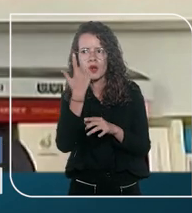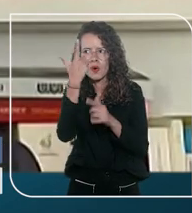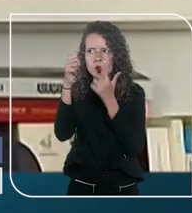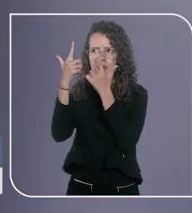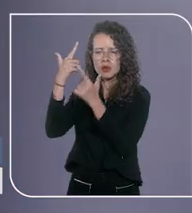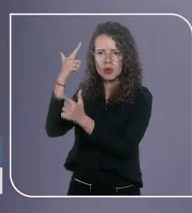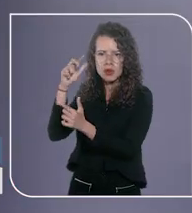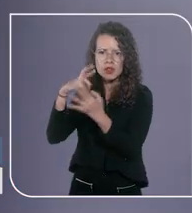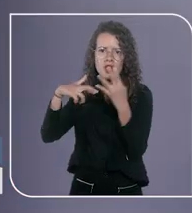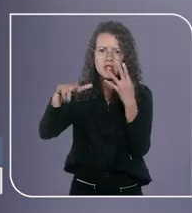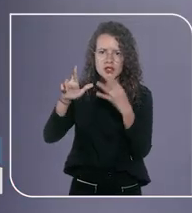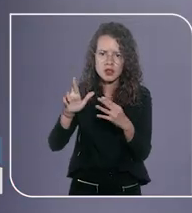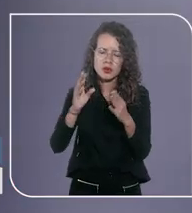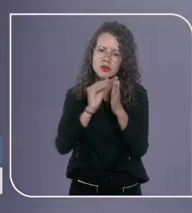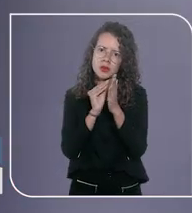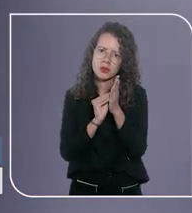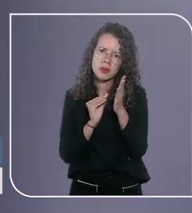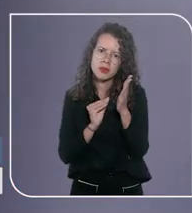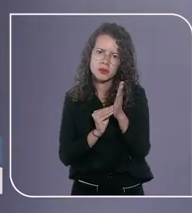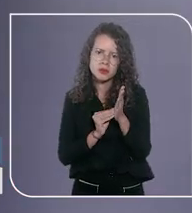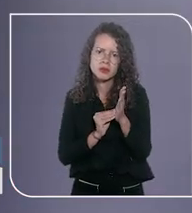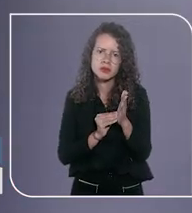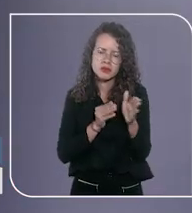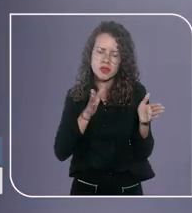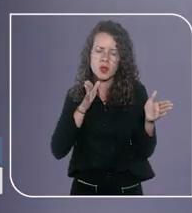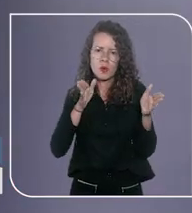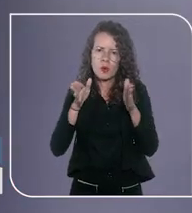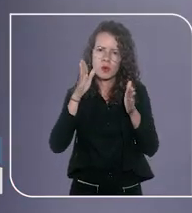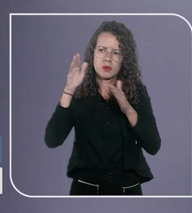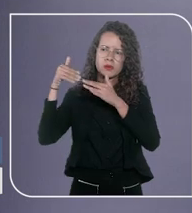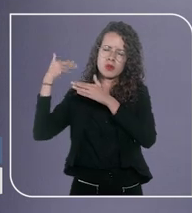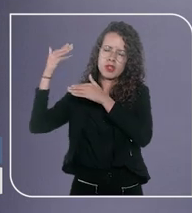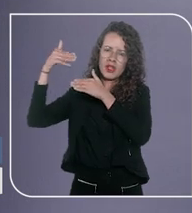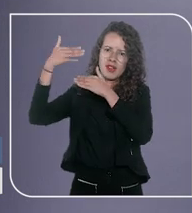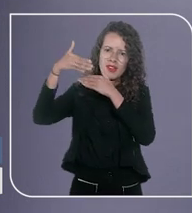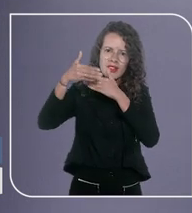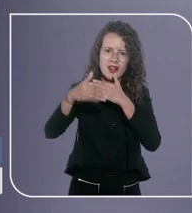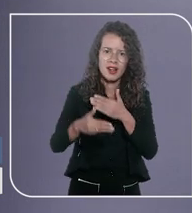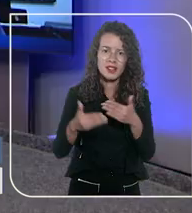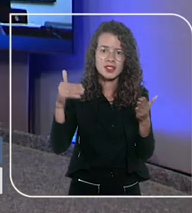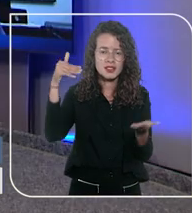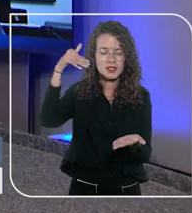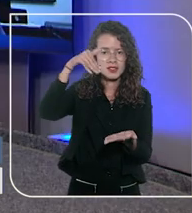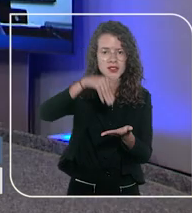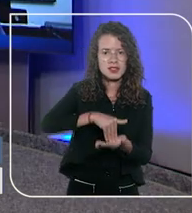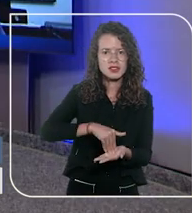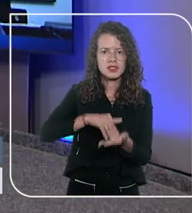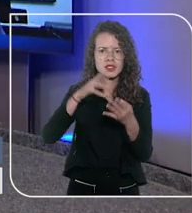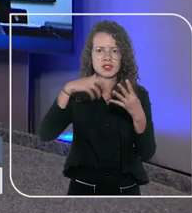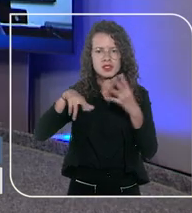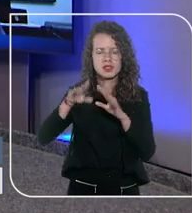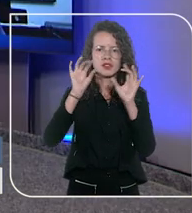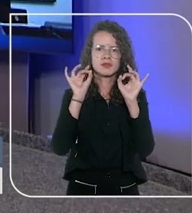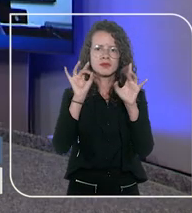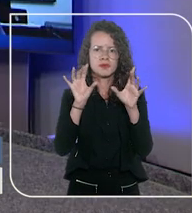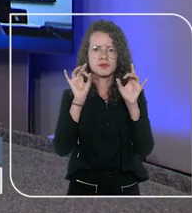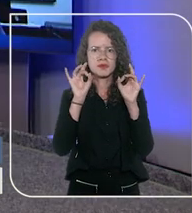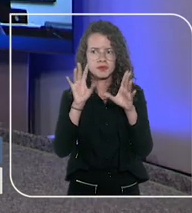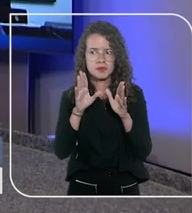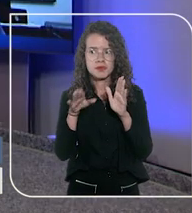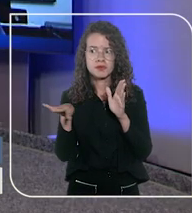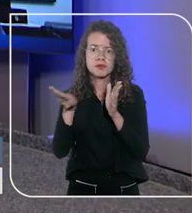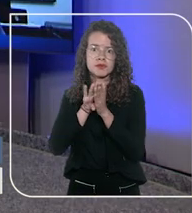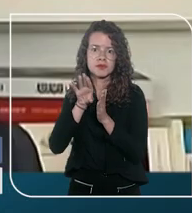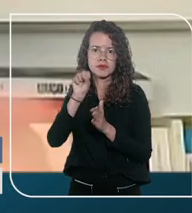foram interpostos, ao longo de todo o procedimento, até que se chegasse num recurso especial lá no